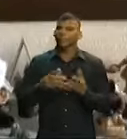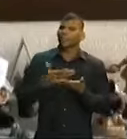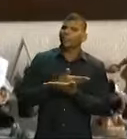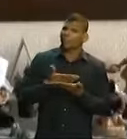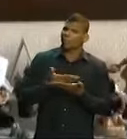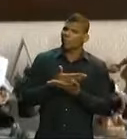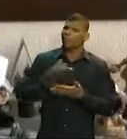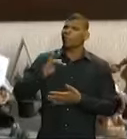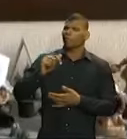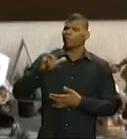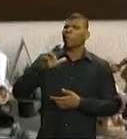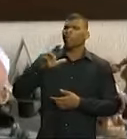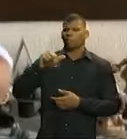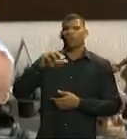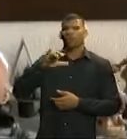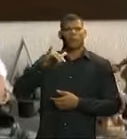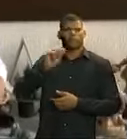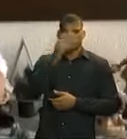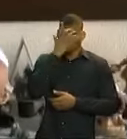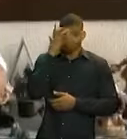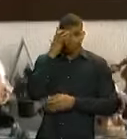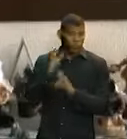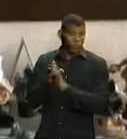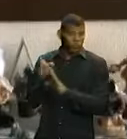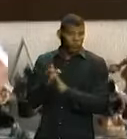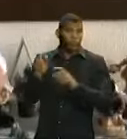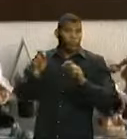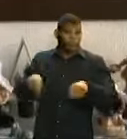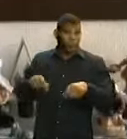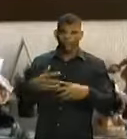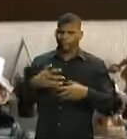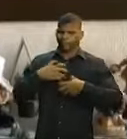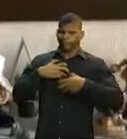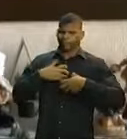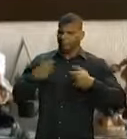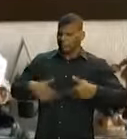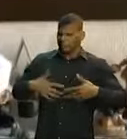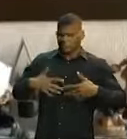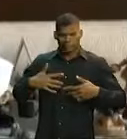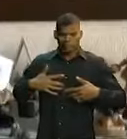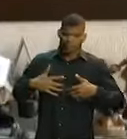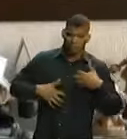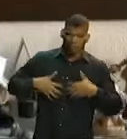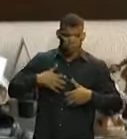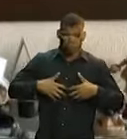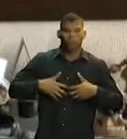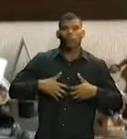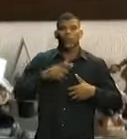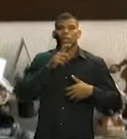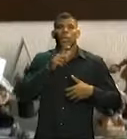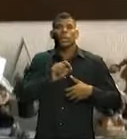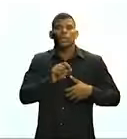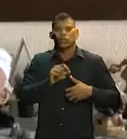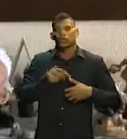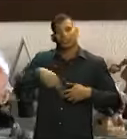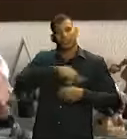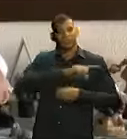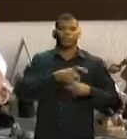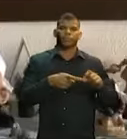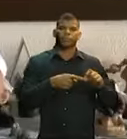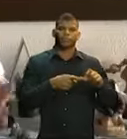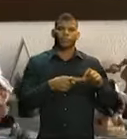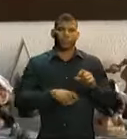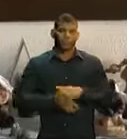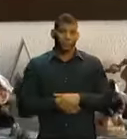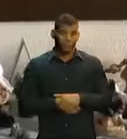pode lhe orientar. Se sentir algo mais complexo, você deve procurar o serviço de saúde. A única